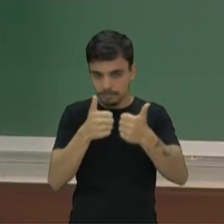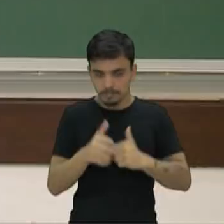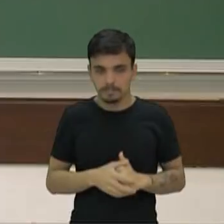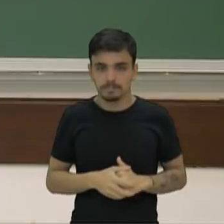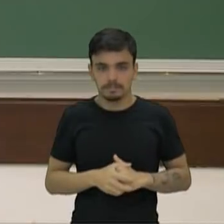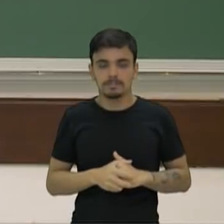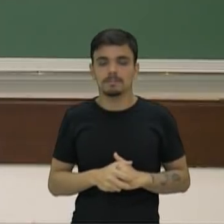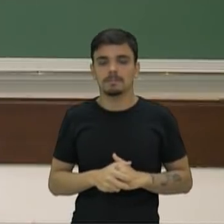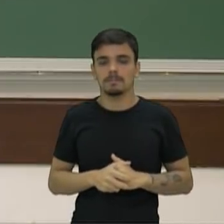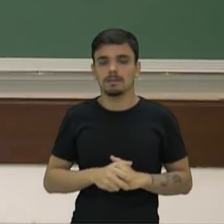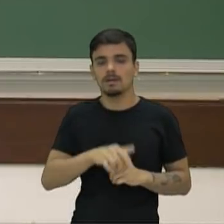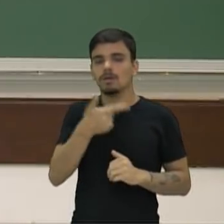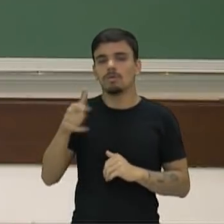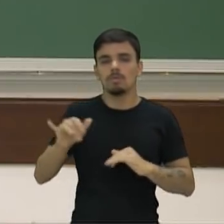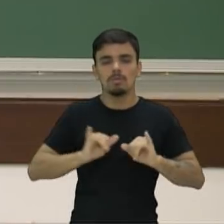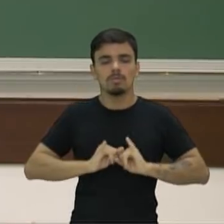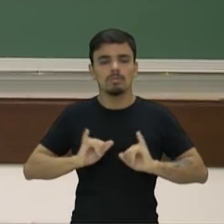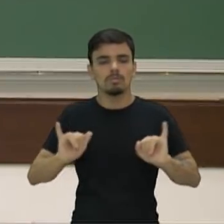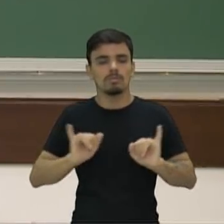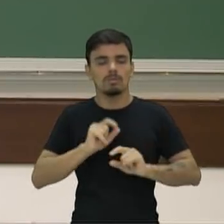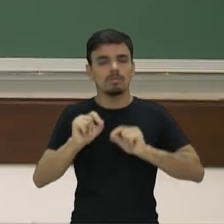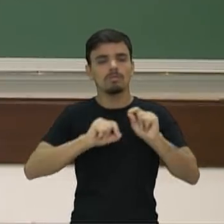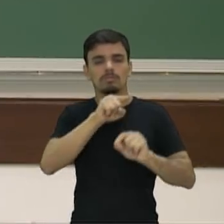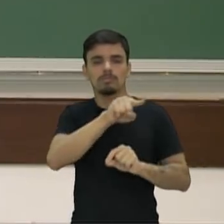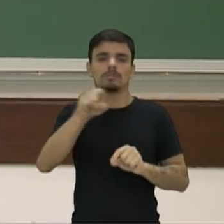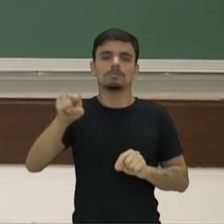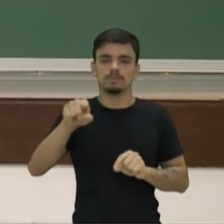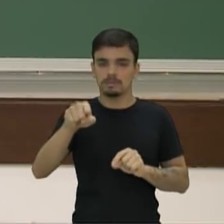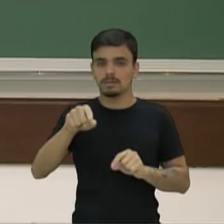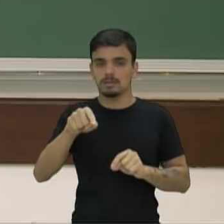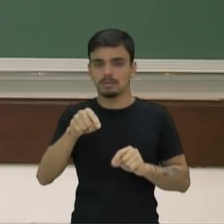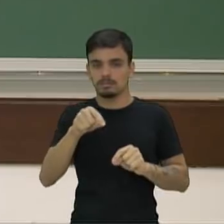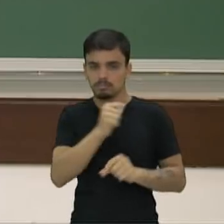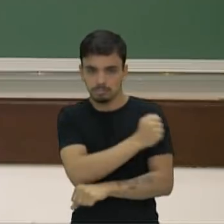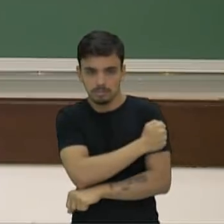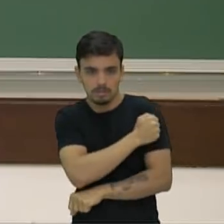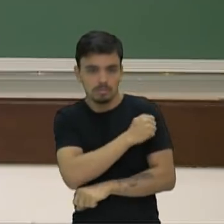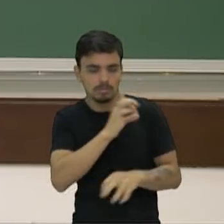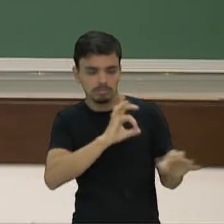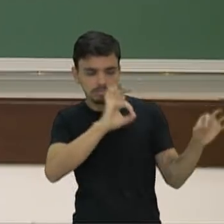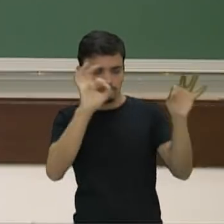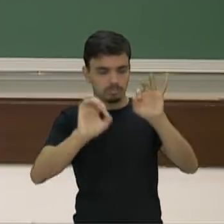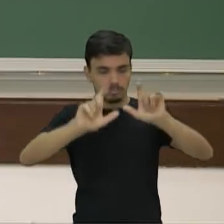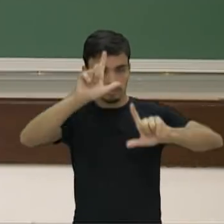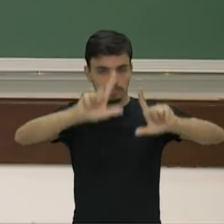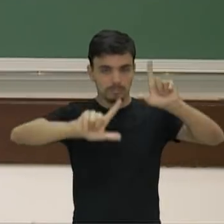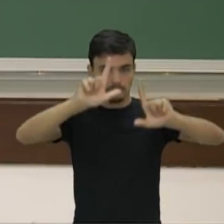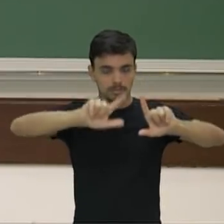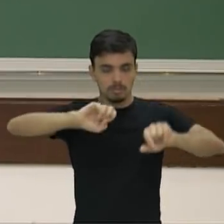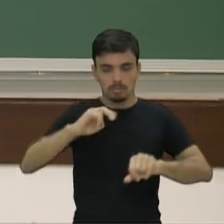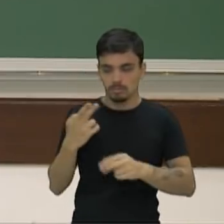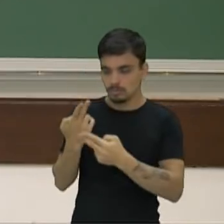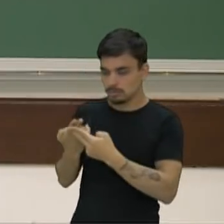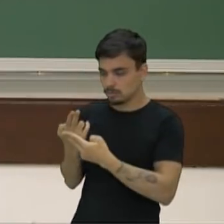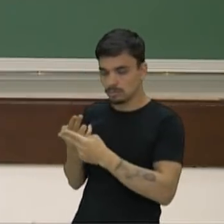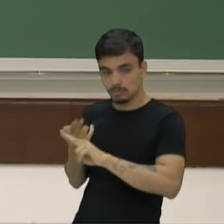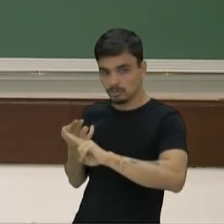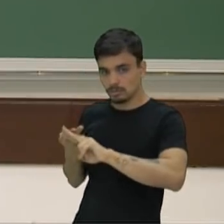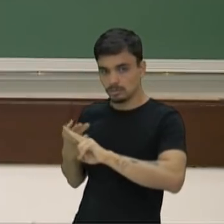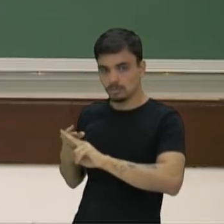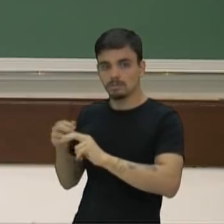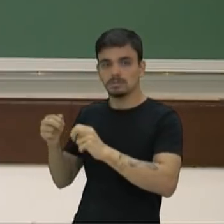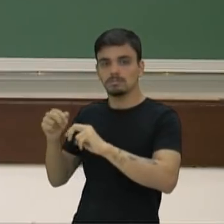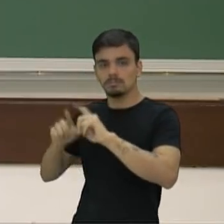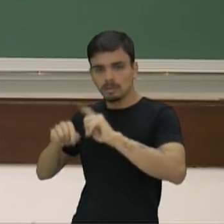importante. Segundo recado, você é aluno, assiste as aulas pela televisão, utiliza o material impresso da escola.